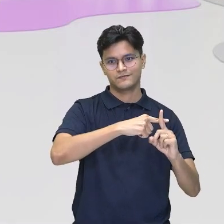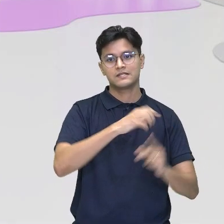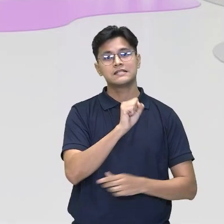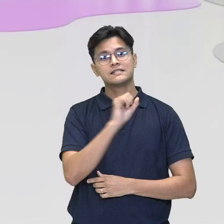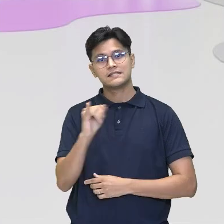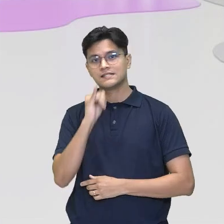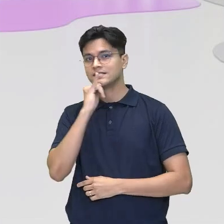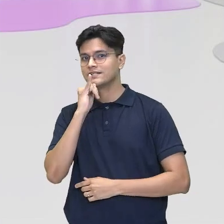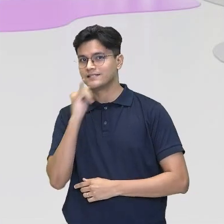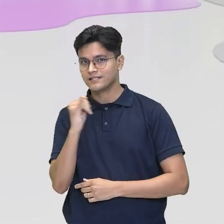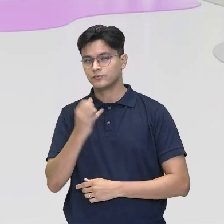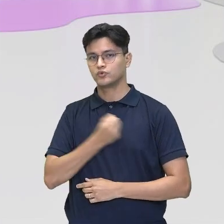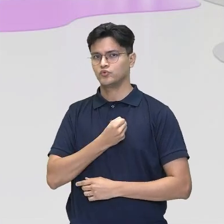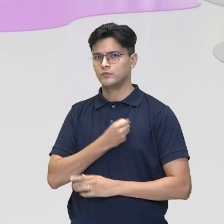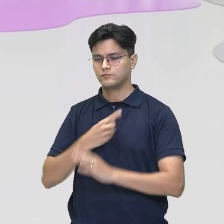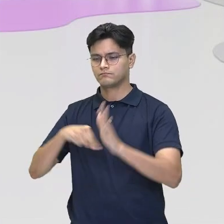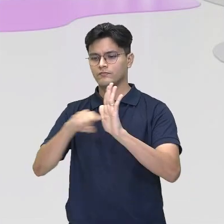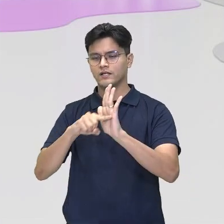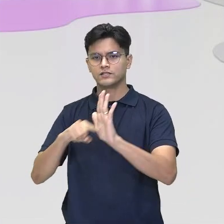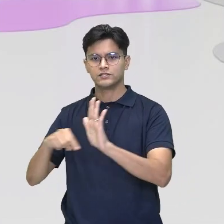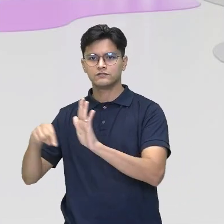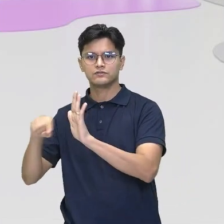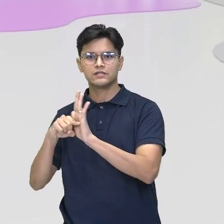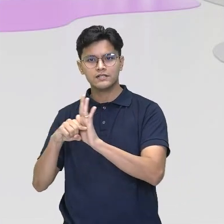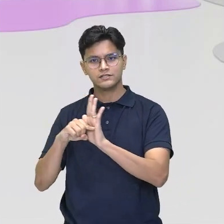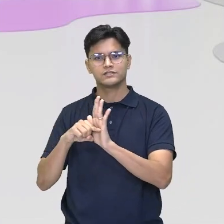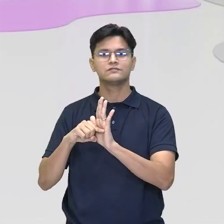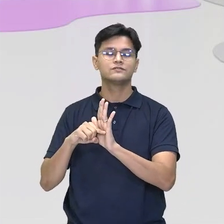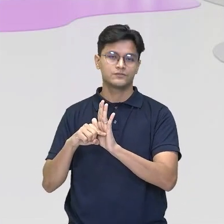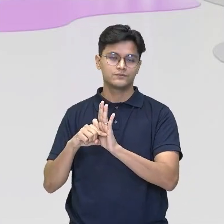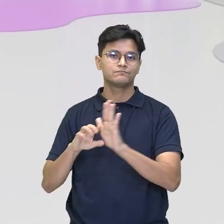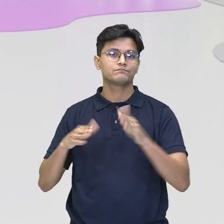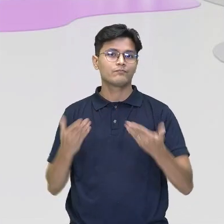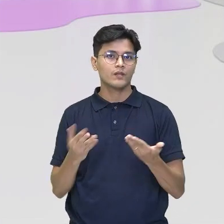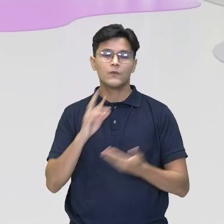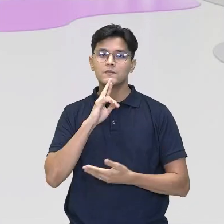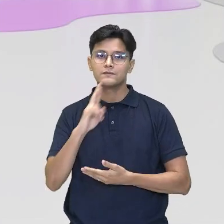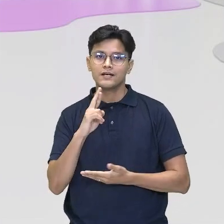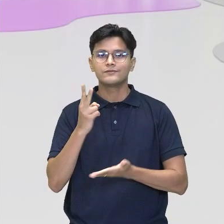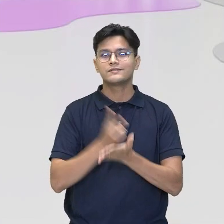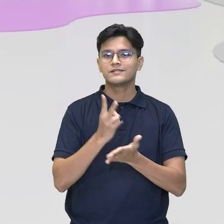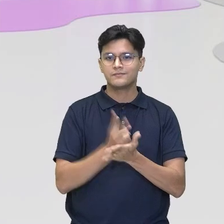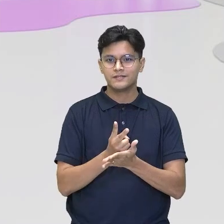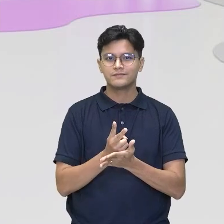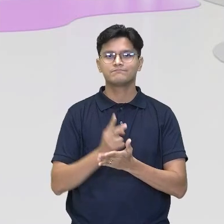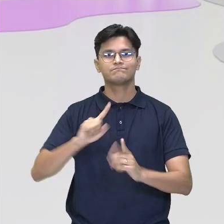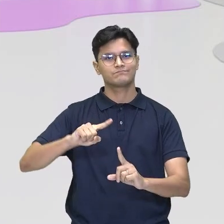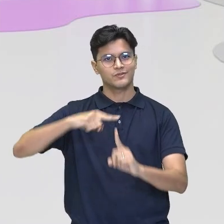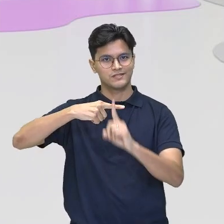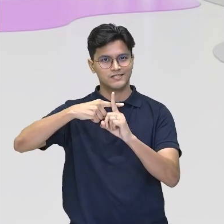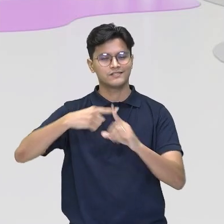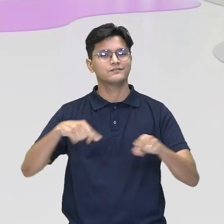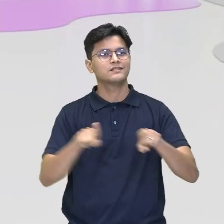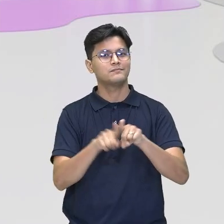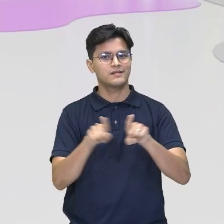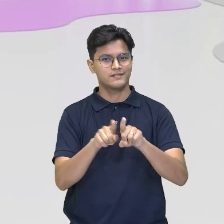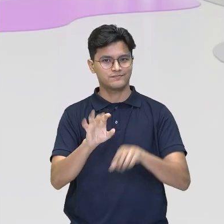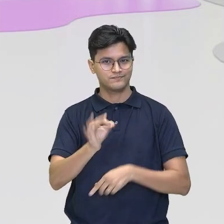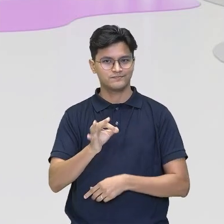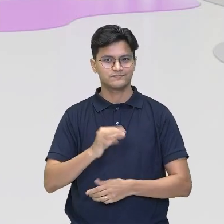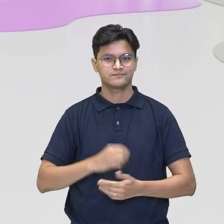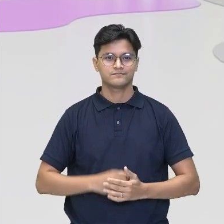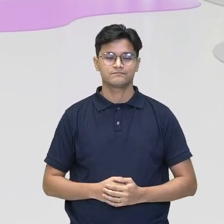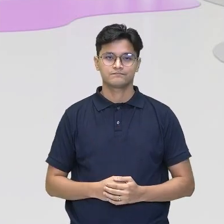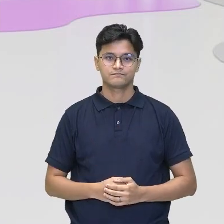números negativos, um negativo vezes um negativo, o resultado vai ser positivo também.